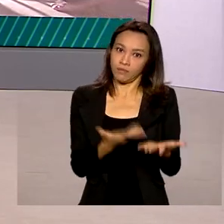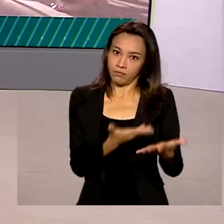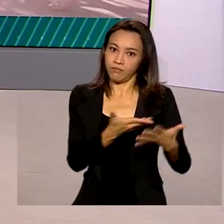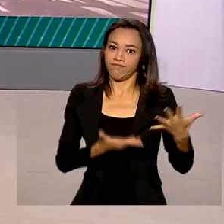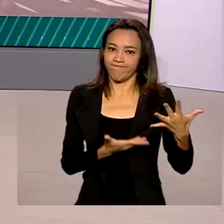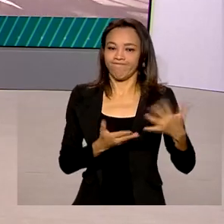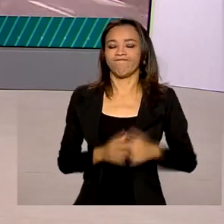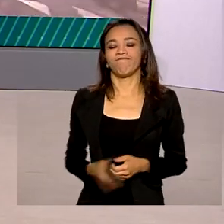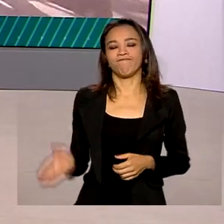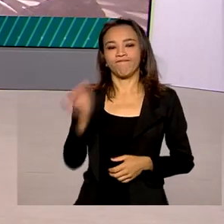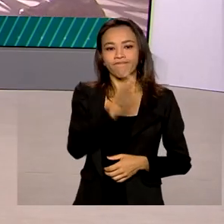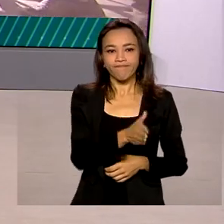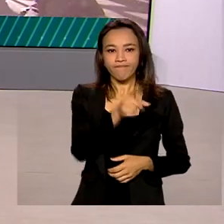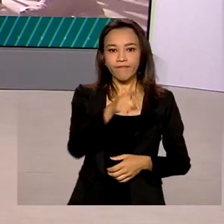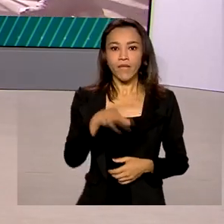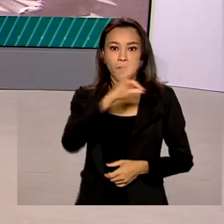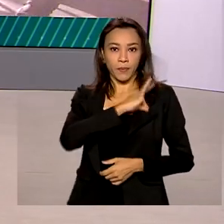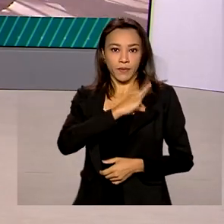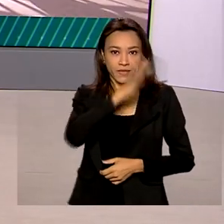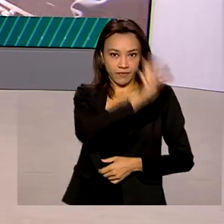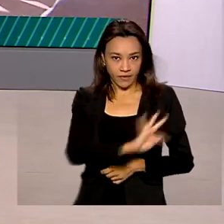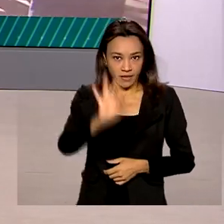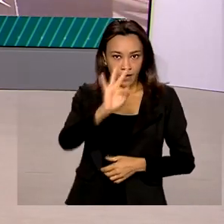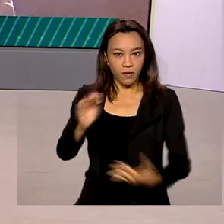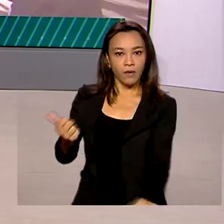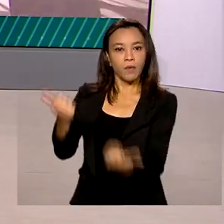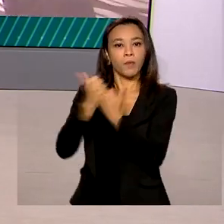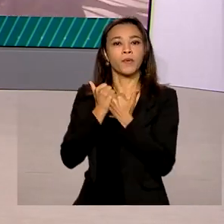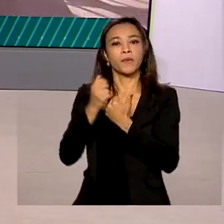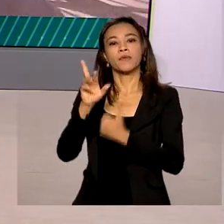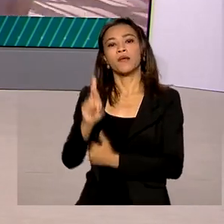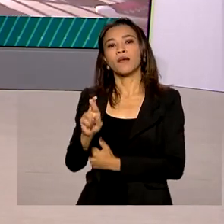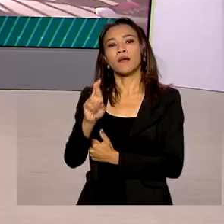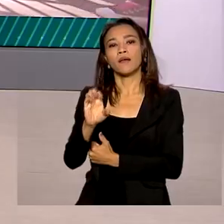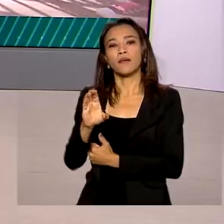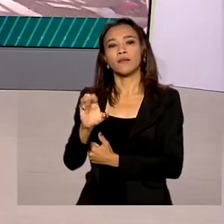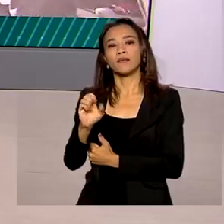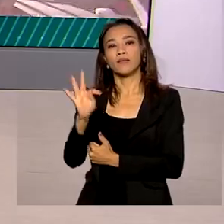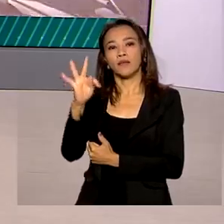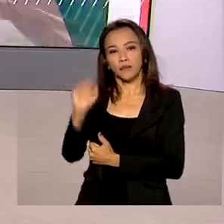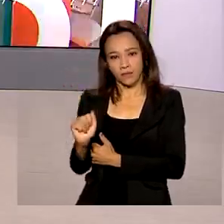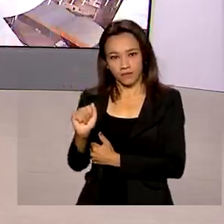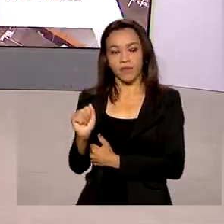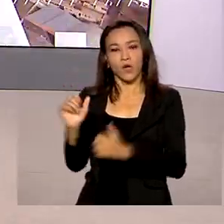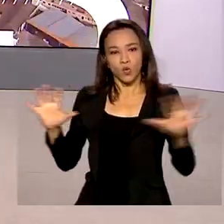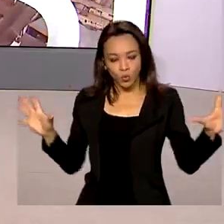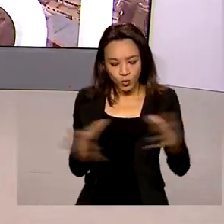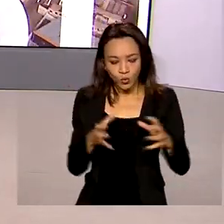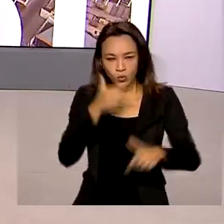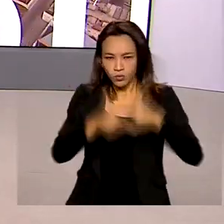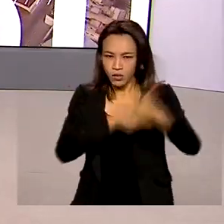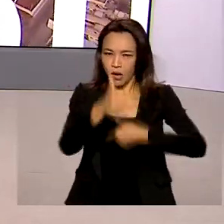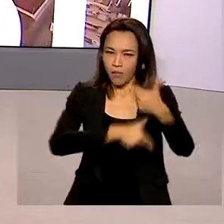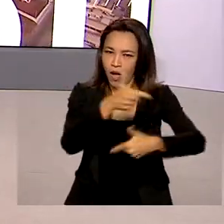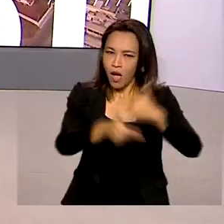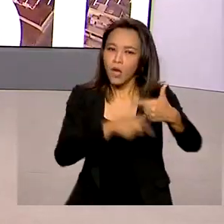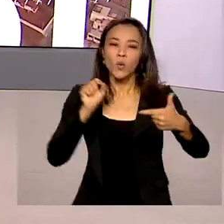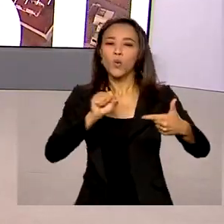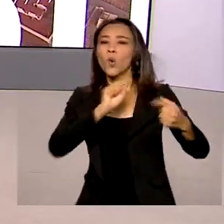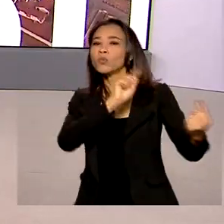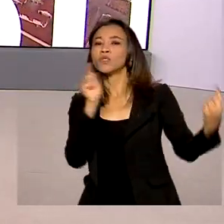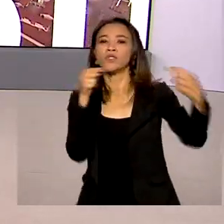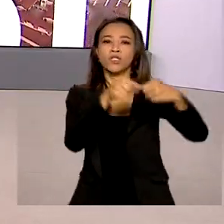e a Polícia Federal com apoio da Receita Federal realizou a operação multa 79 para desarticular uma organização